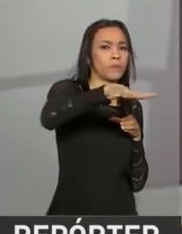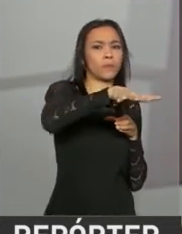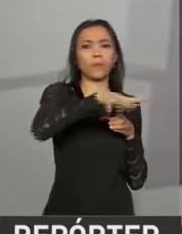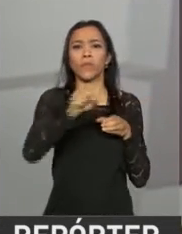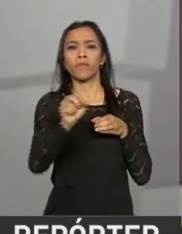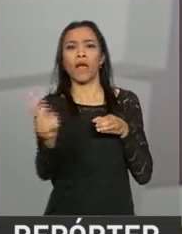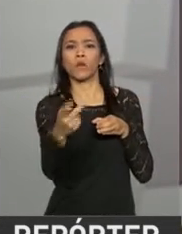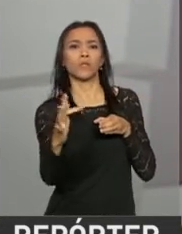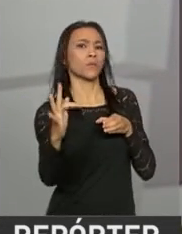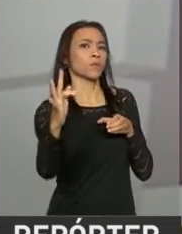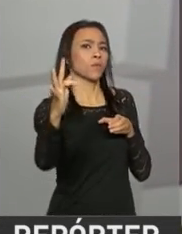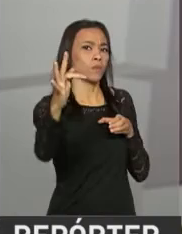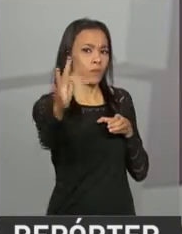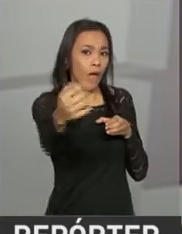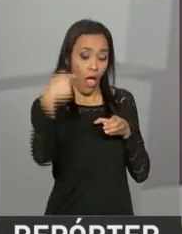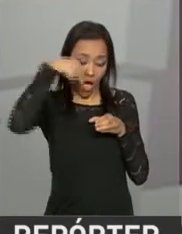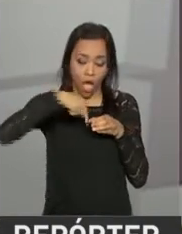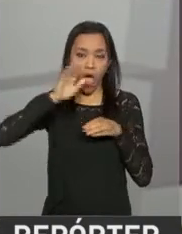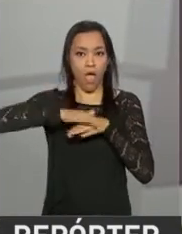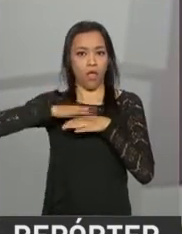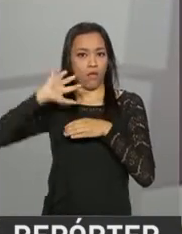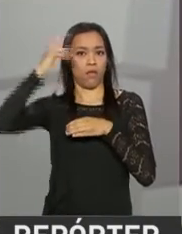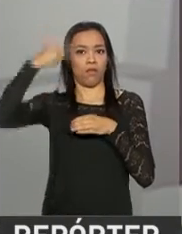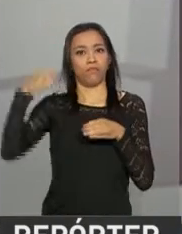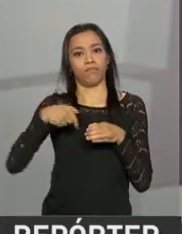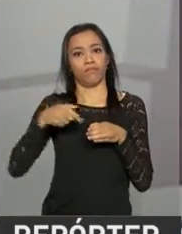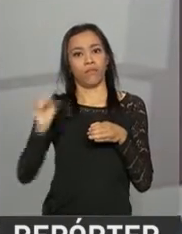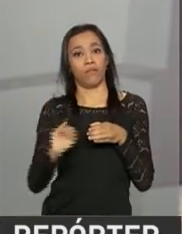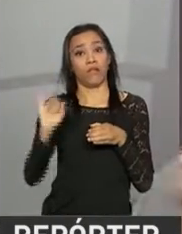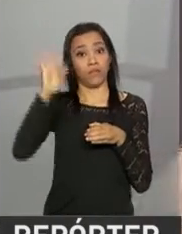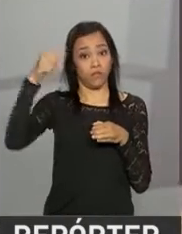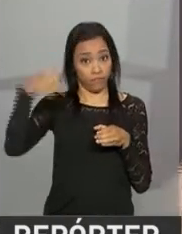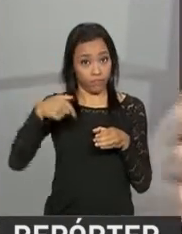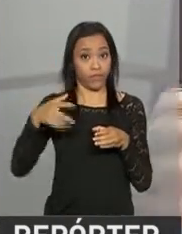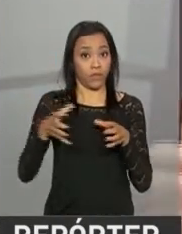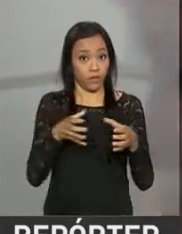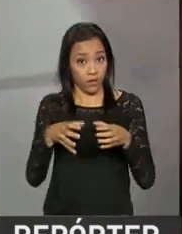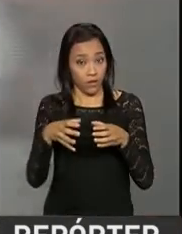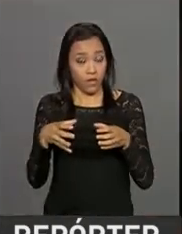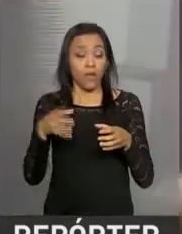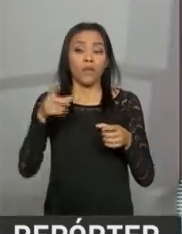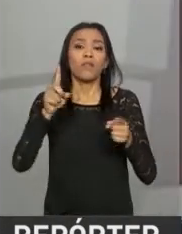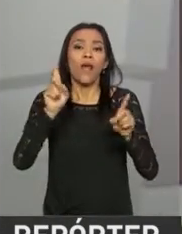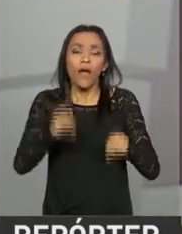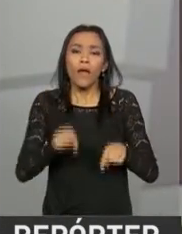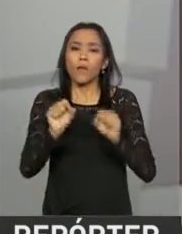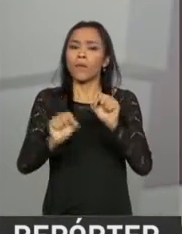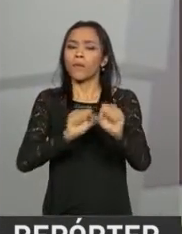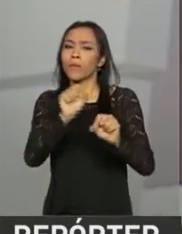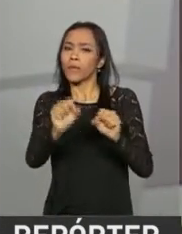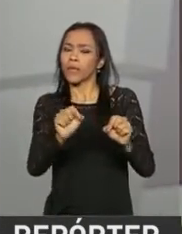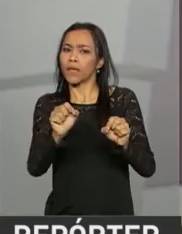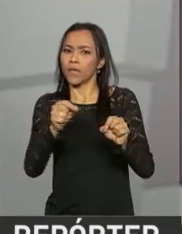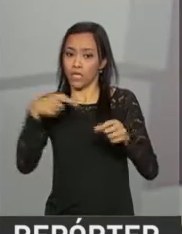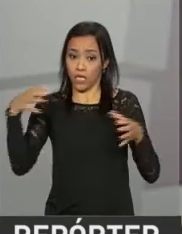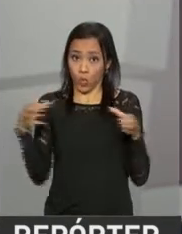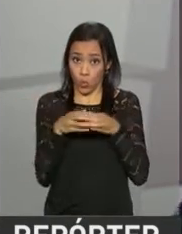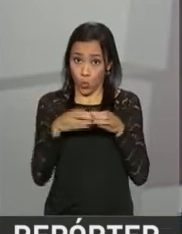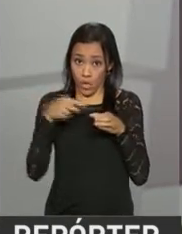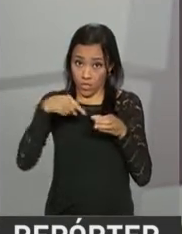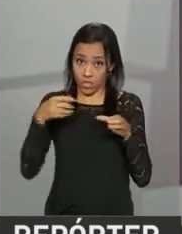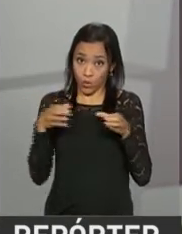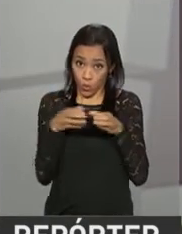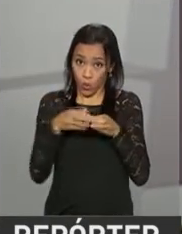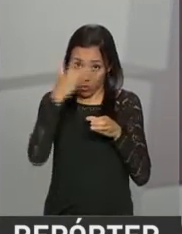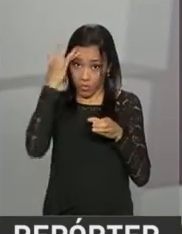e projeções de inflação a evolução favorável dos fatores que propiciam ocupou o copom o